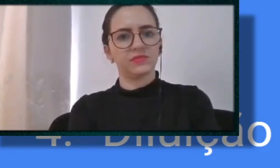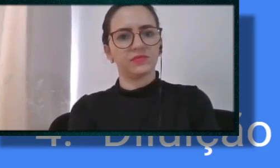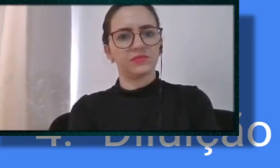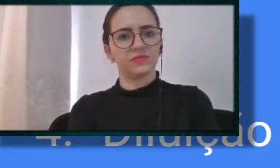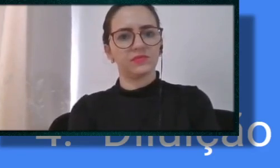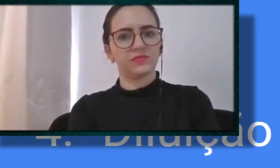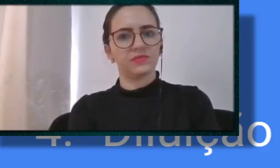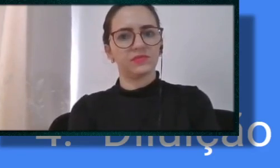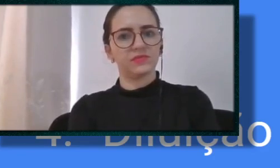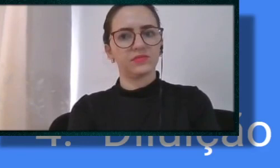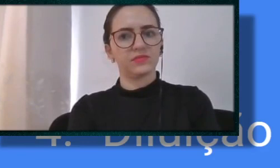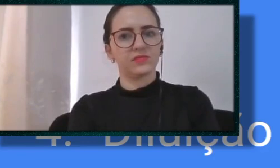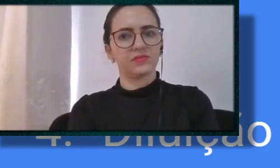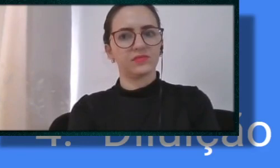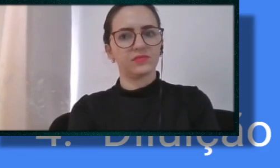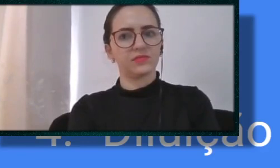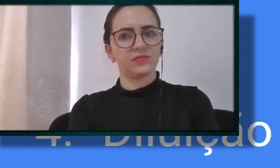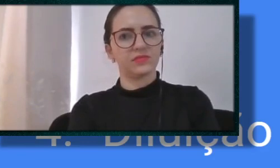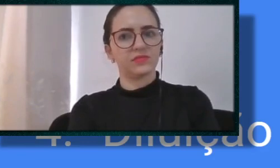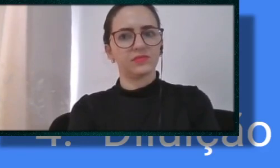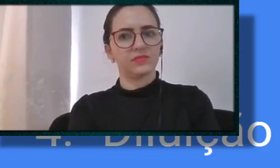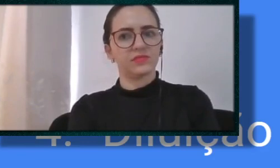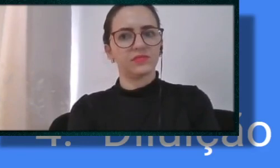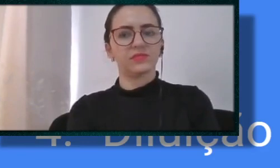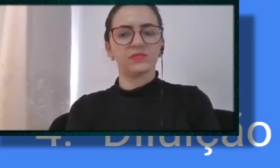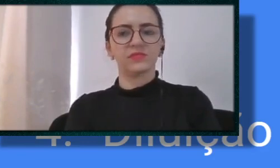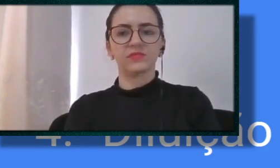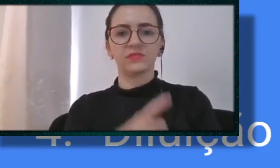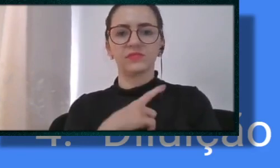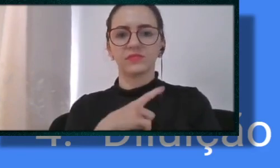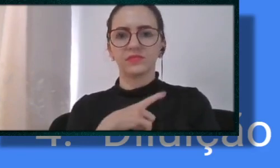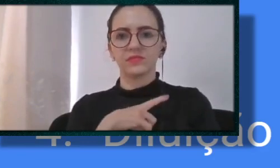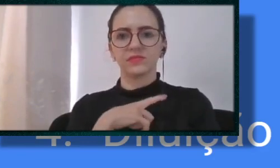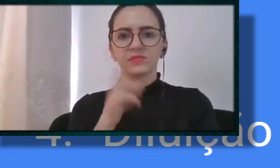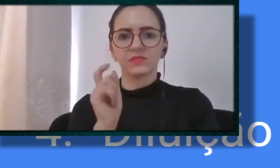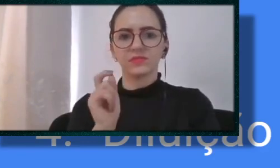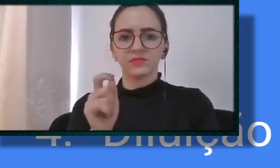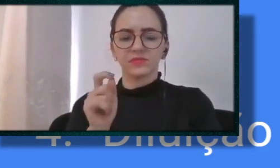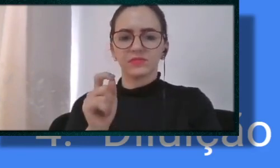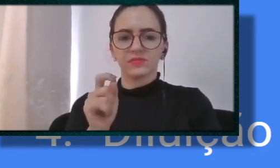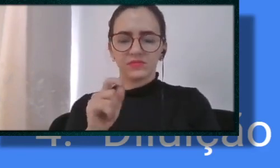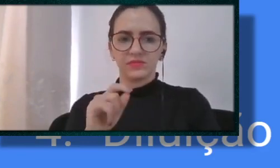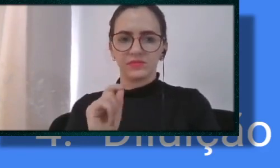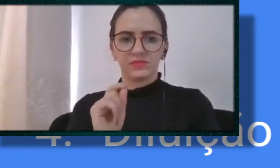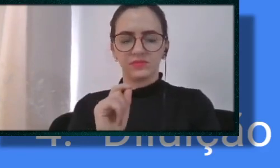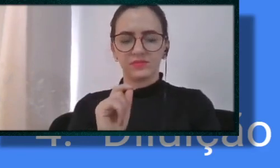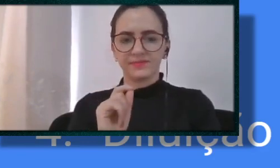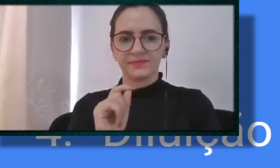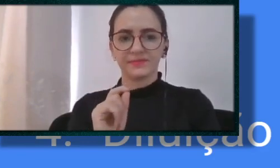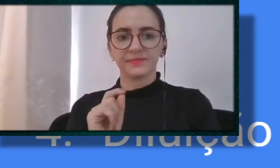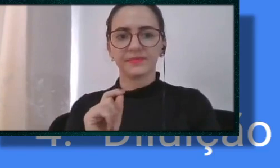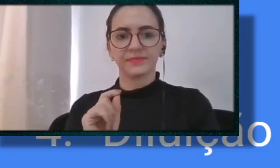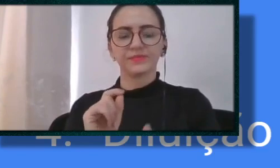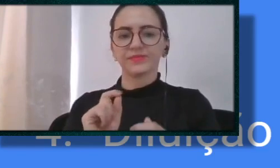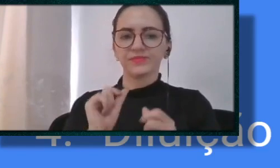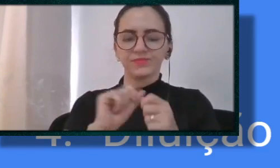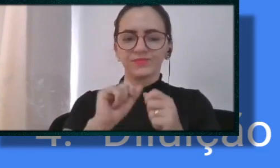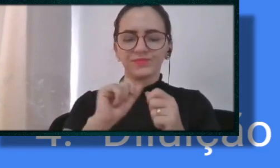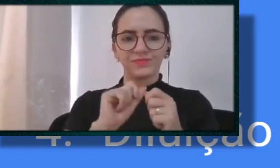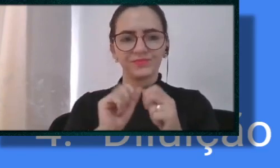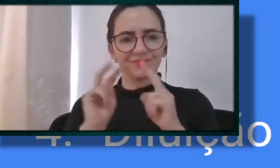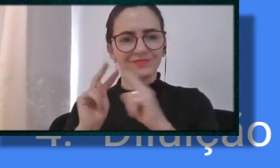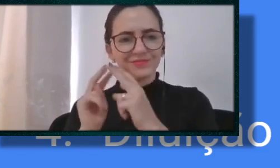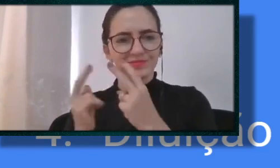volumetria, a gente pode pegar alguns aspectos diferentes. Aí o primeiro aspecto que nós falamos também é quando a gente